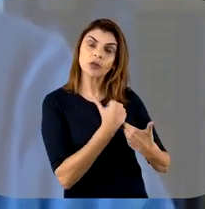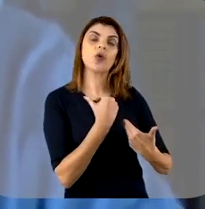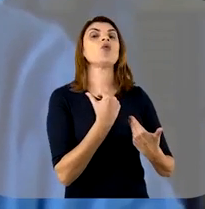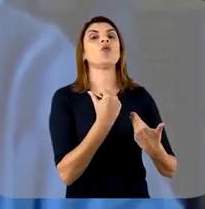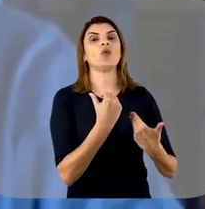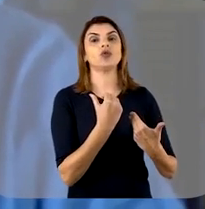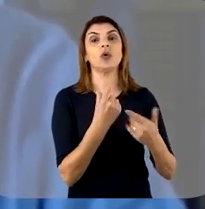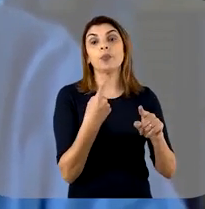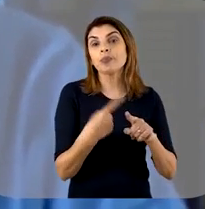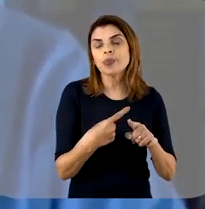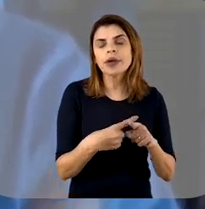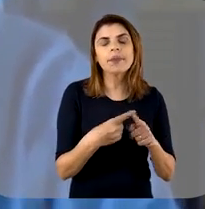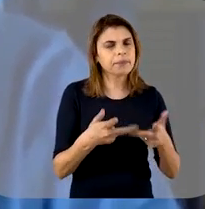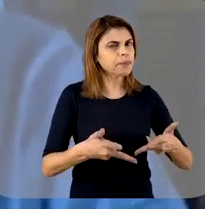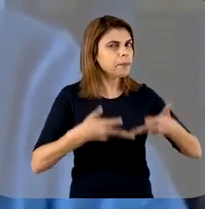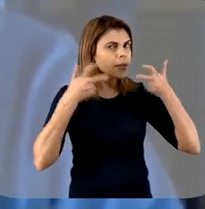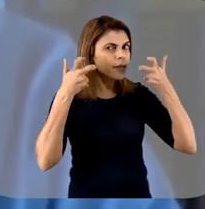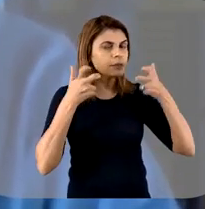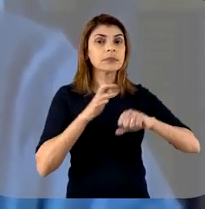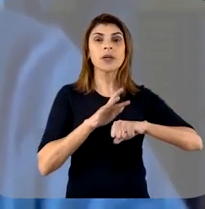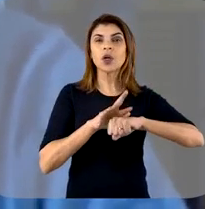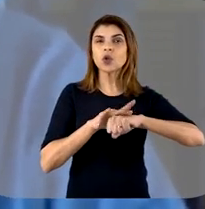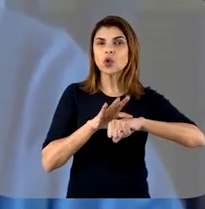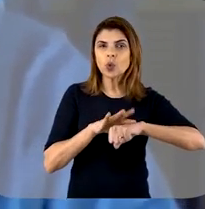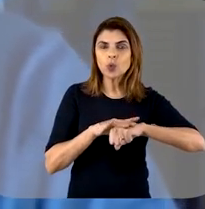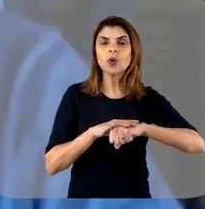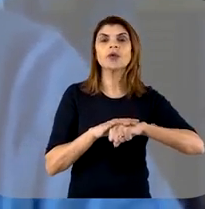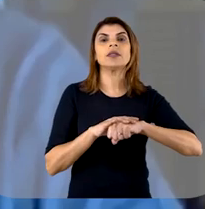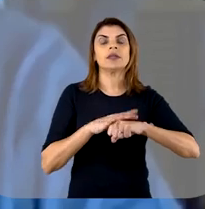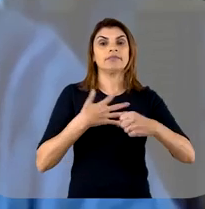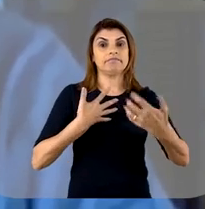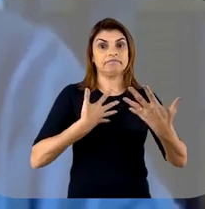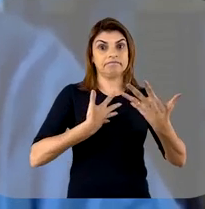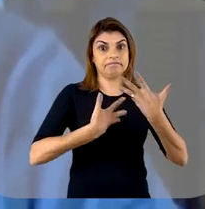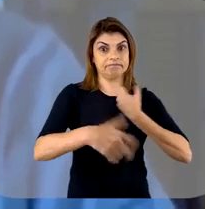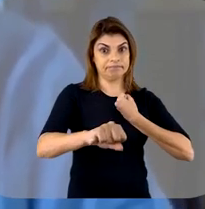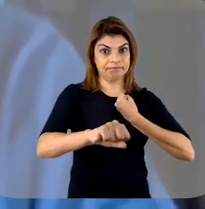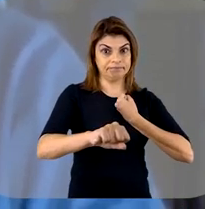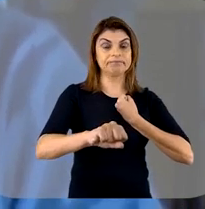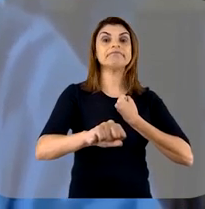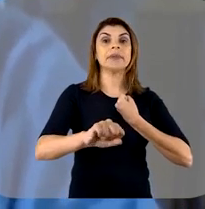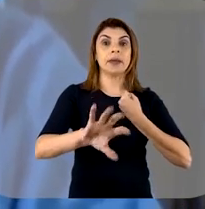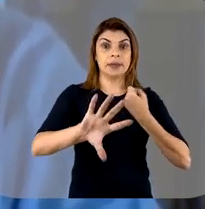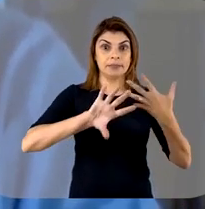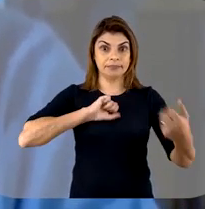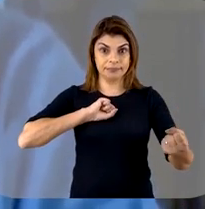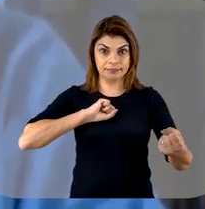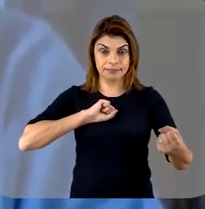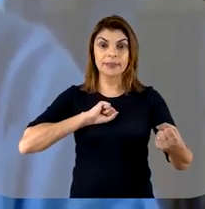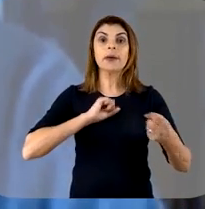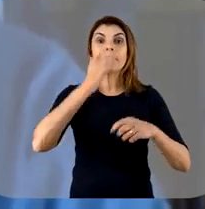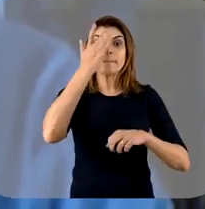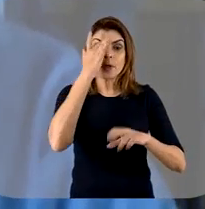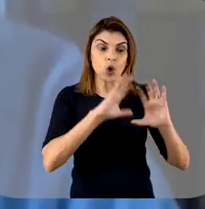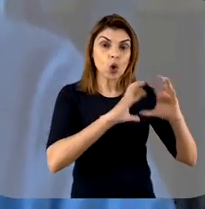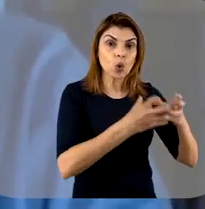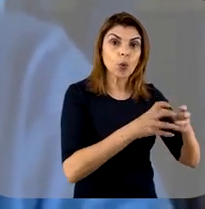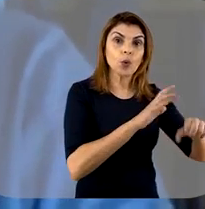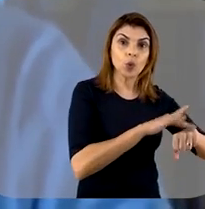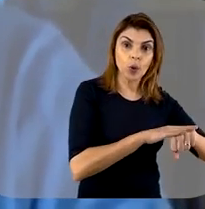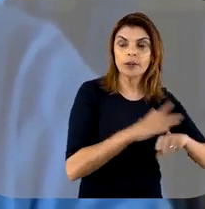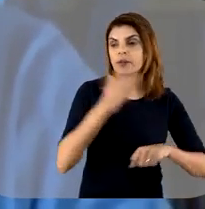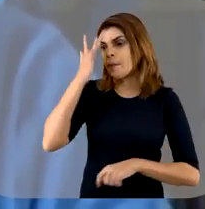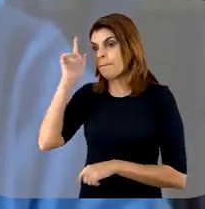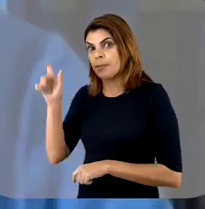Porque é uma doença de transmissão, né, em que um grupo de pessoas doentes e um grupo de pessoas